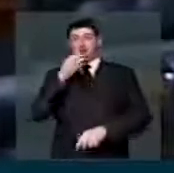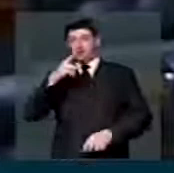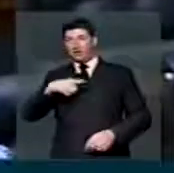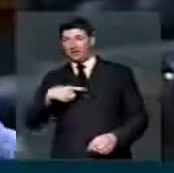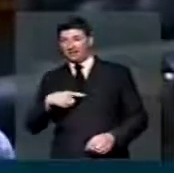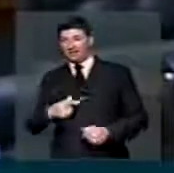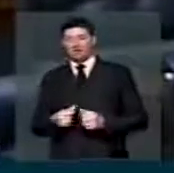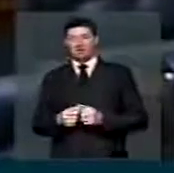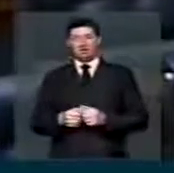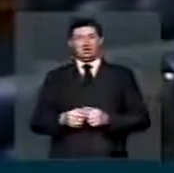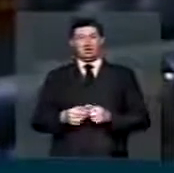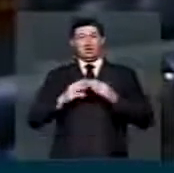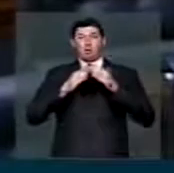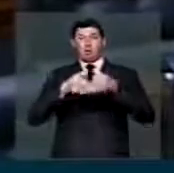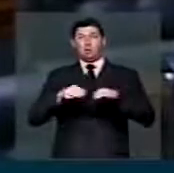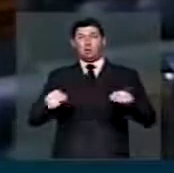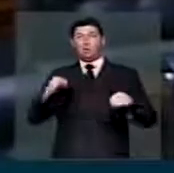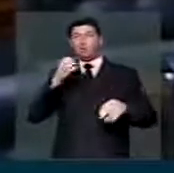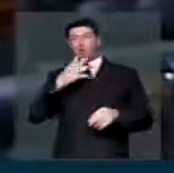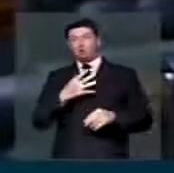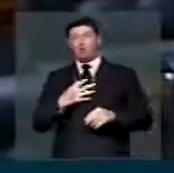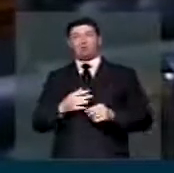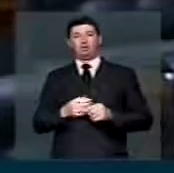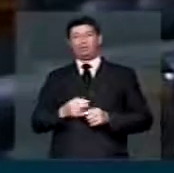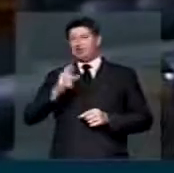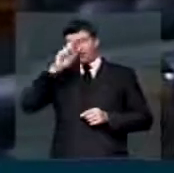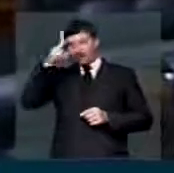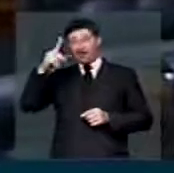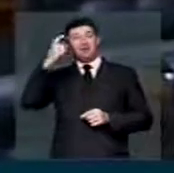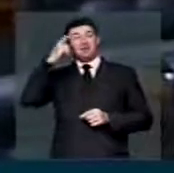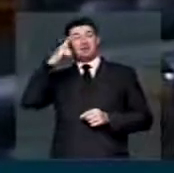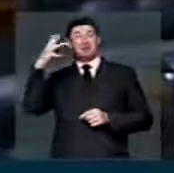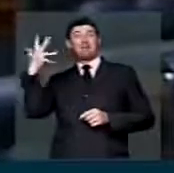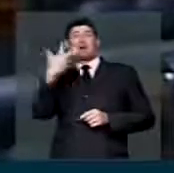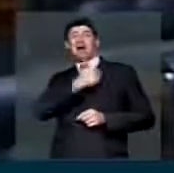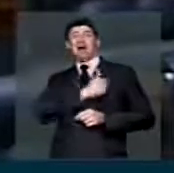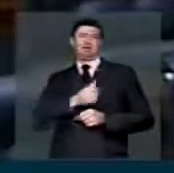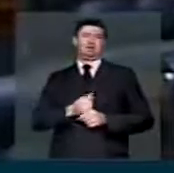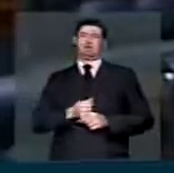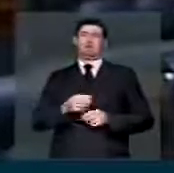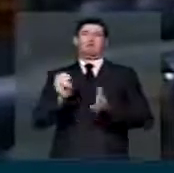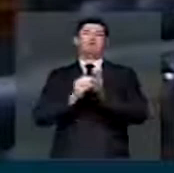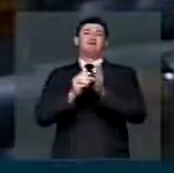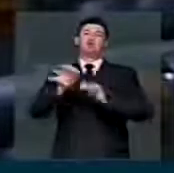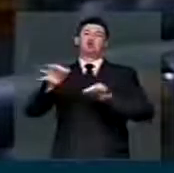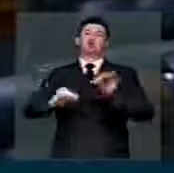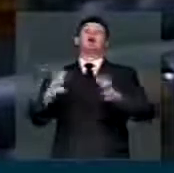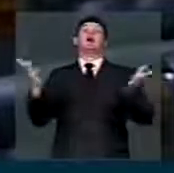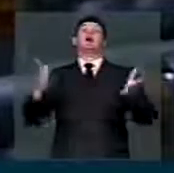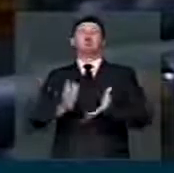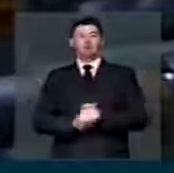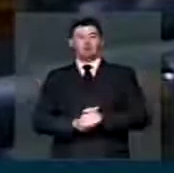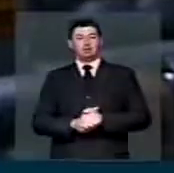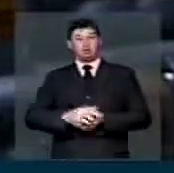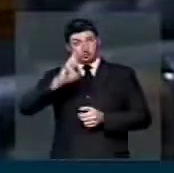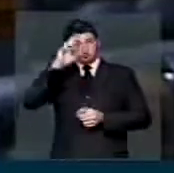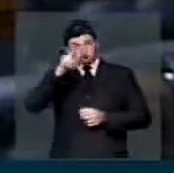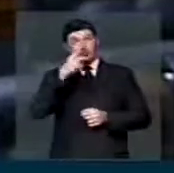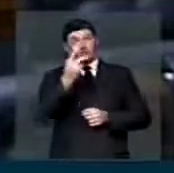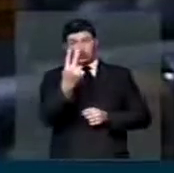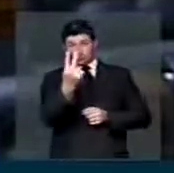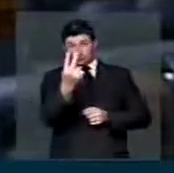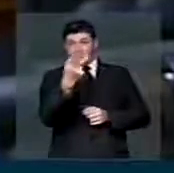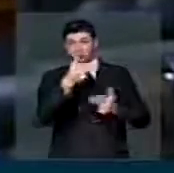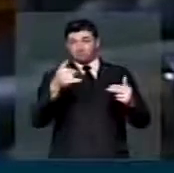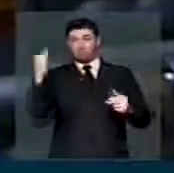rodovias, portos, que nosso país esteja uma maravilha. Nosso país ainda tem muita injustiça. E Vossa Excelência toca em 2 pontos.